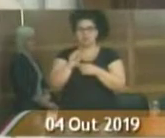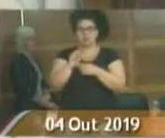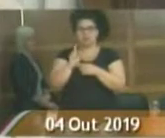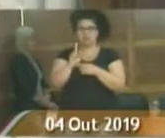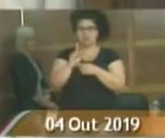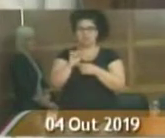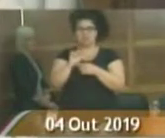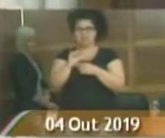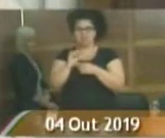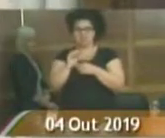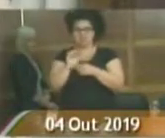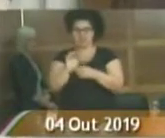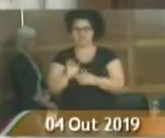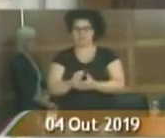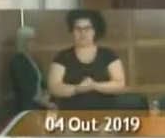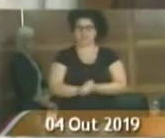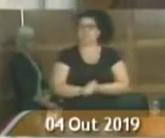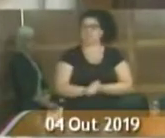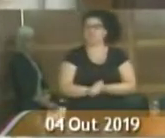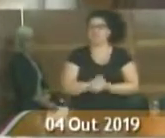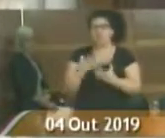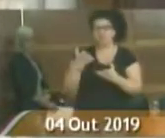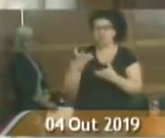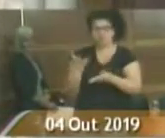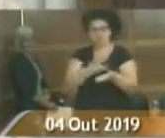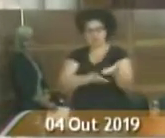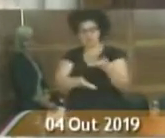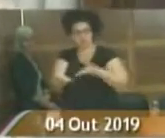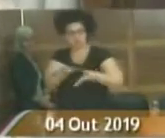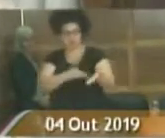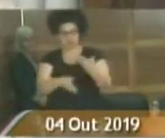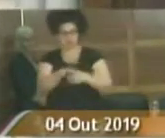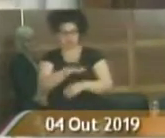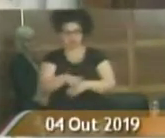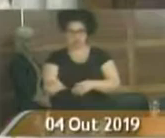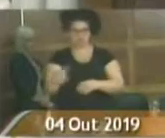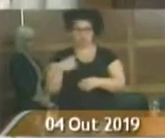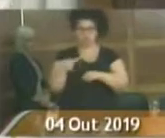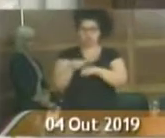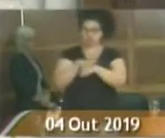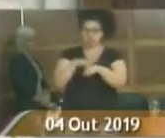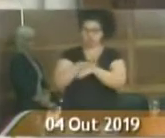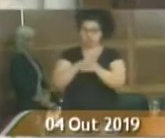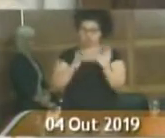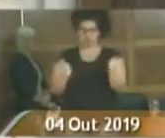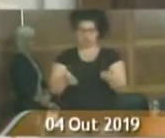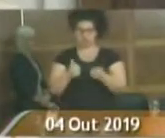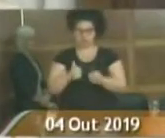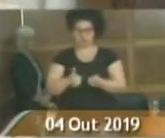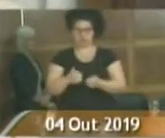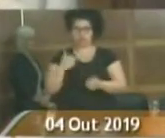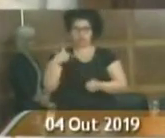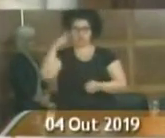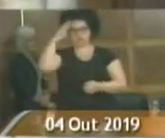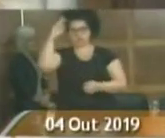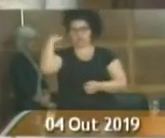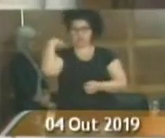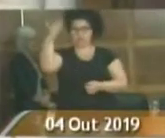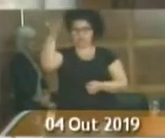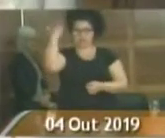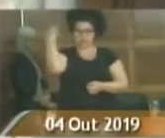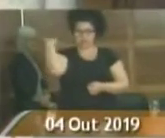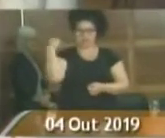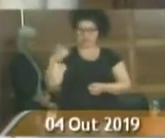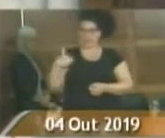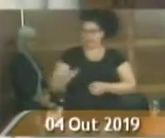souberem, vocês vão levantar o dedinho, tá? E vão falar com a tia aqui, tá? Eu lembro que quando eu era menor que